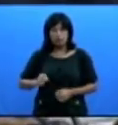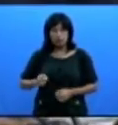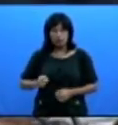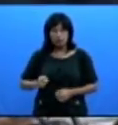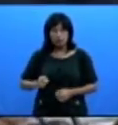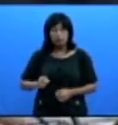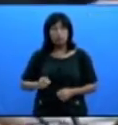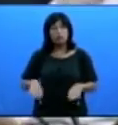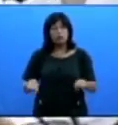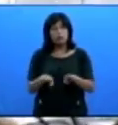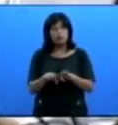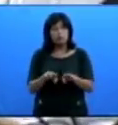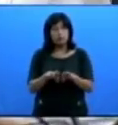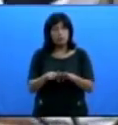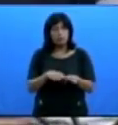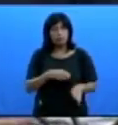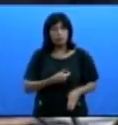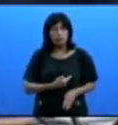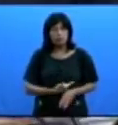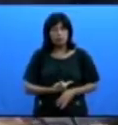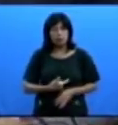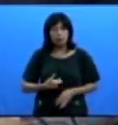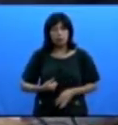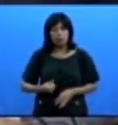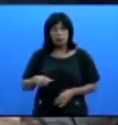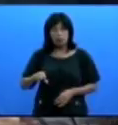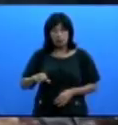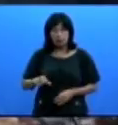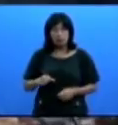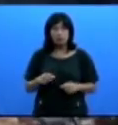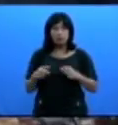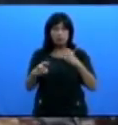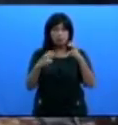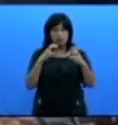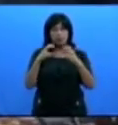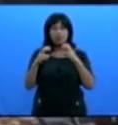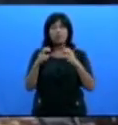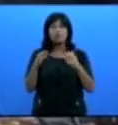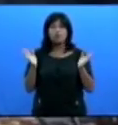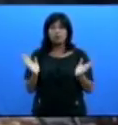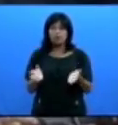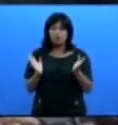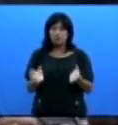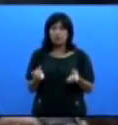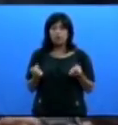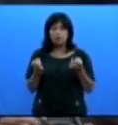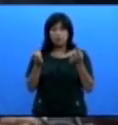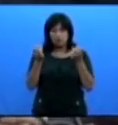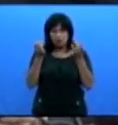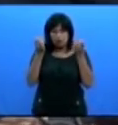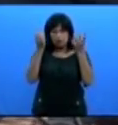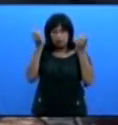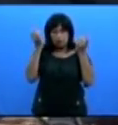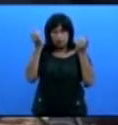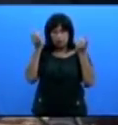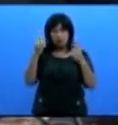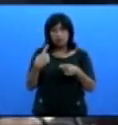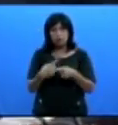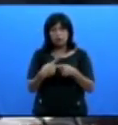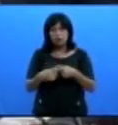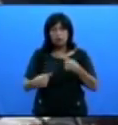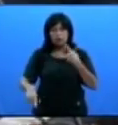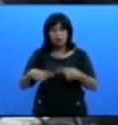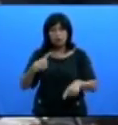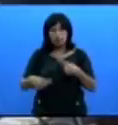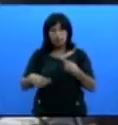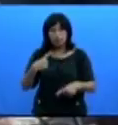desta Casa, esta sessão seguirá um rito especial, devido à discussão e